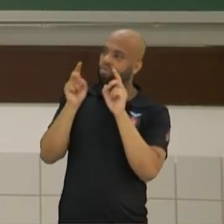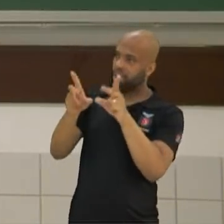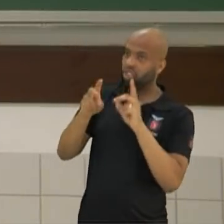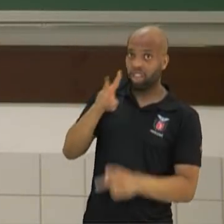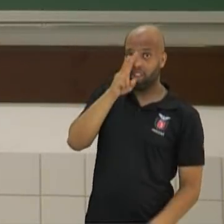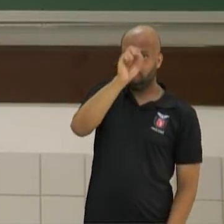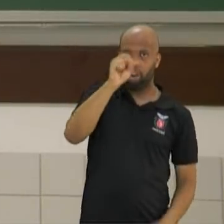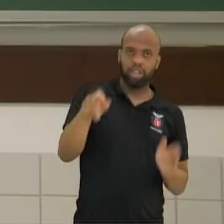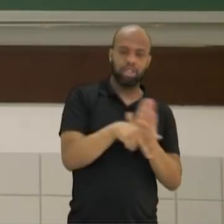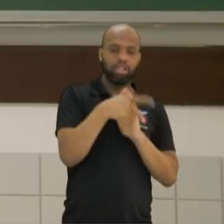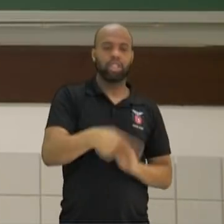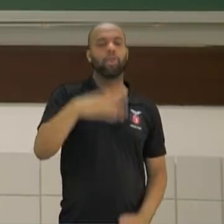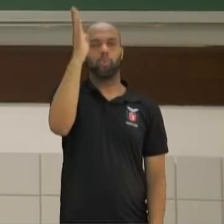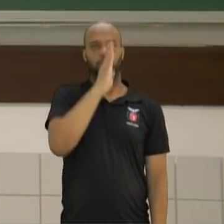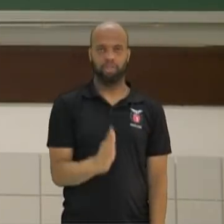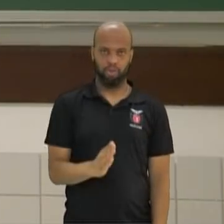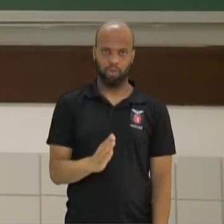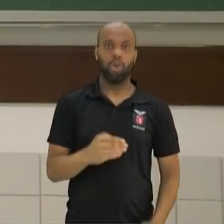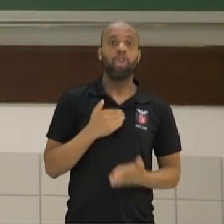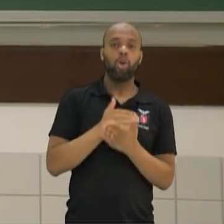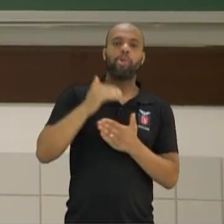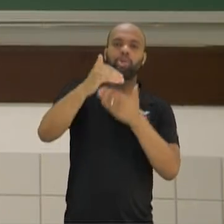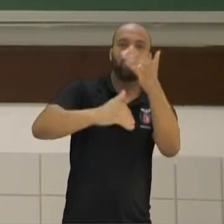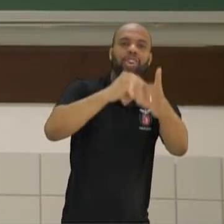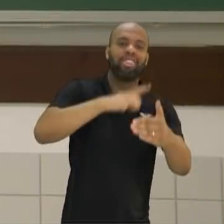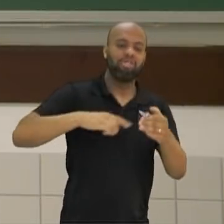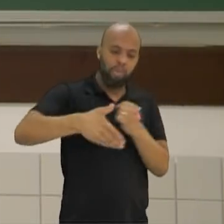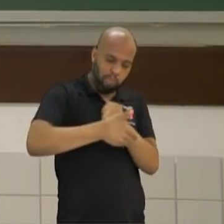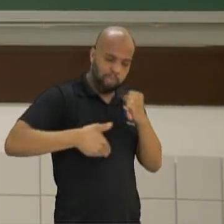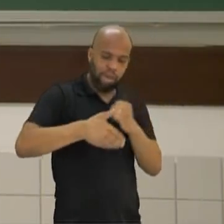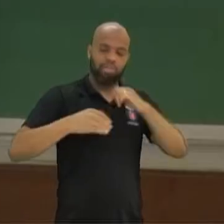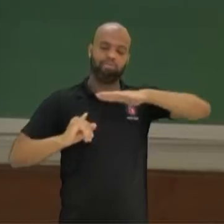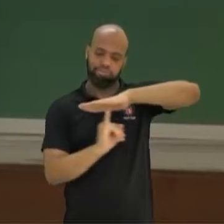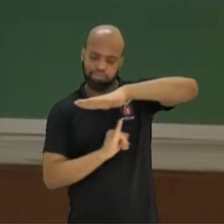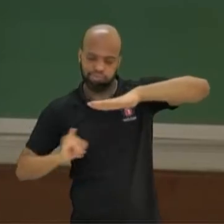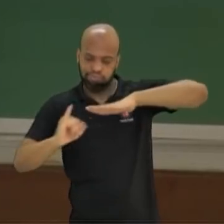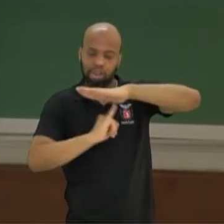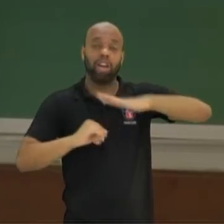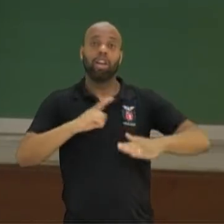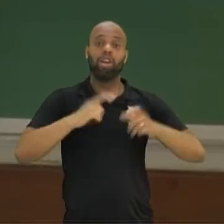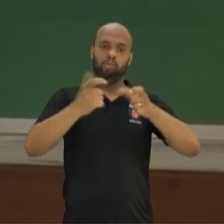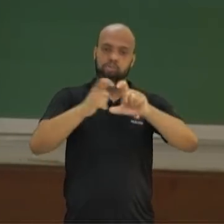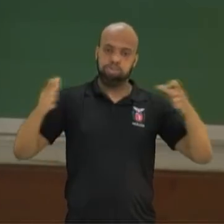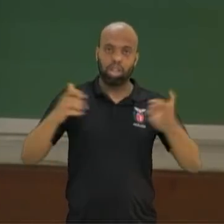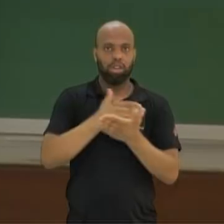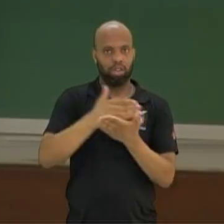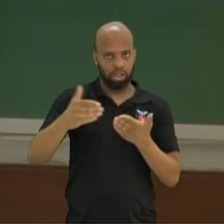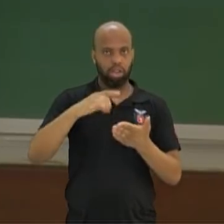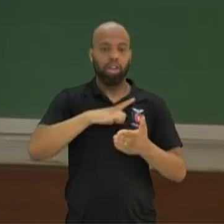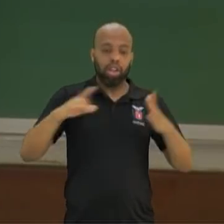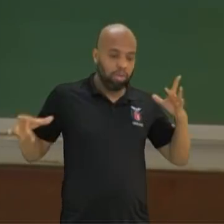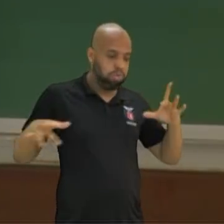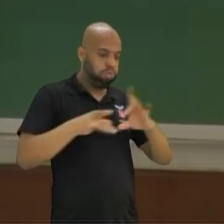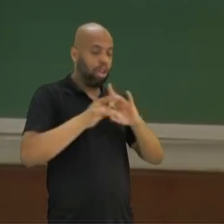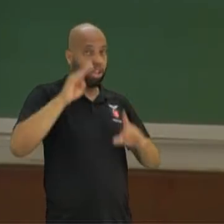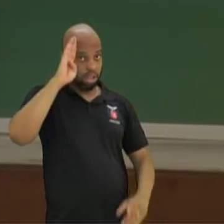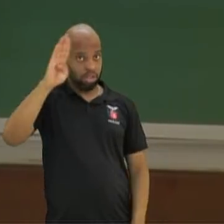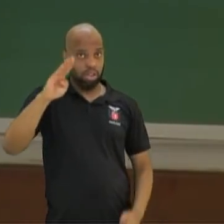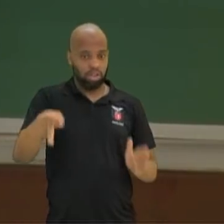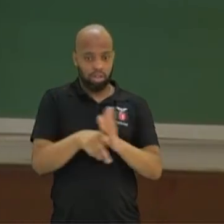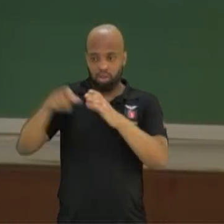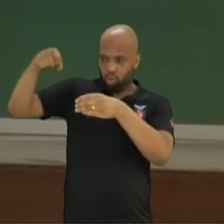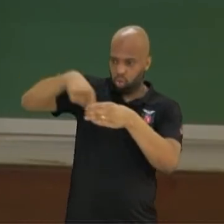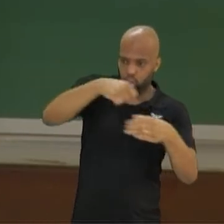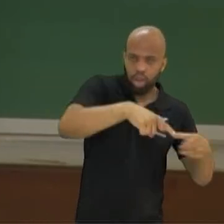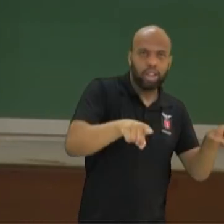território nacional, começou-se a desenvolver uma base industrial cada vez maior, ligada principalmente à